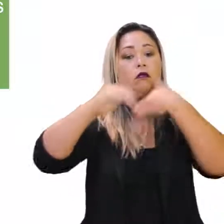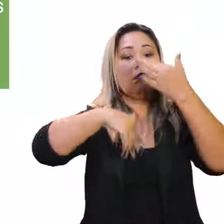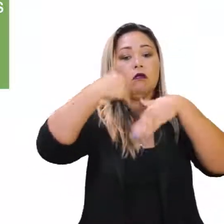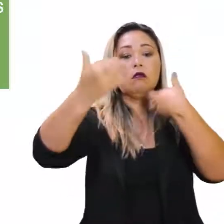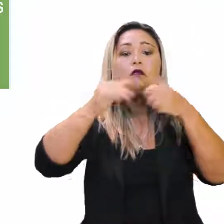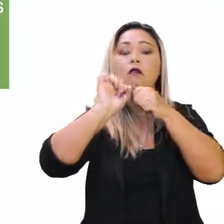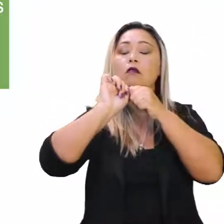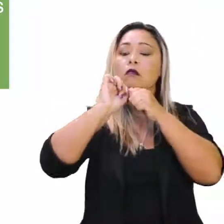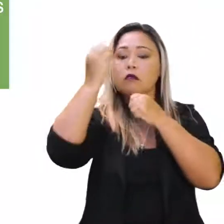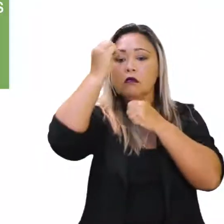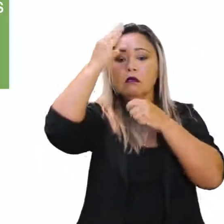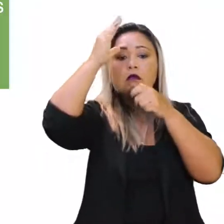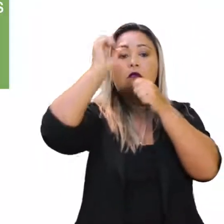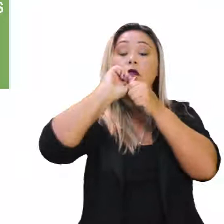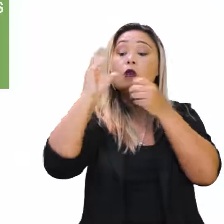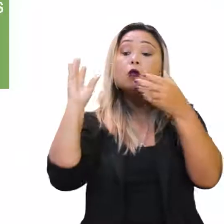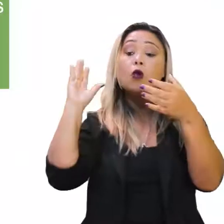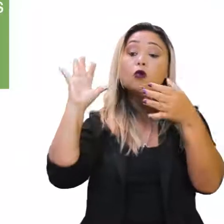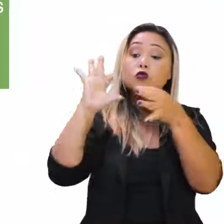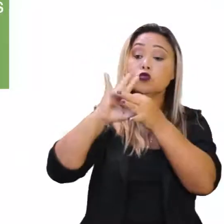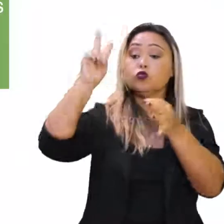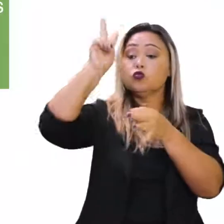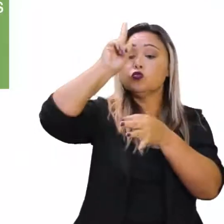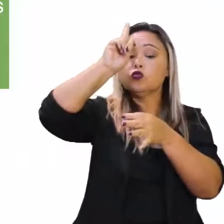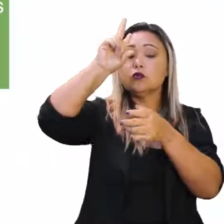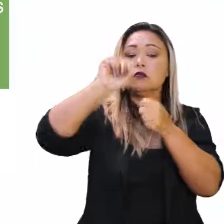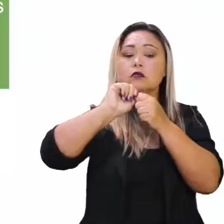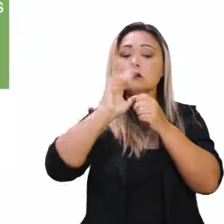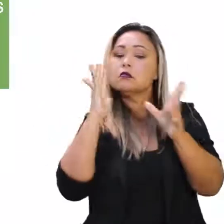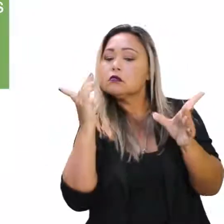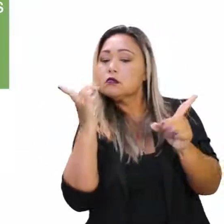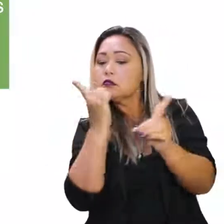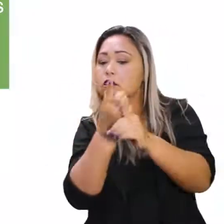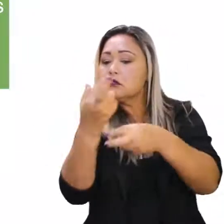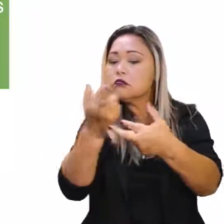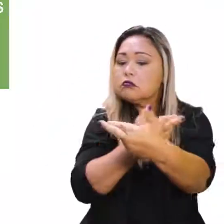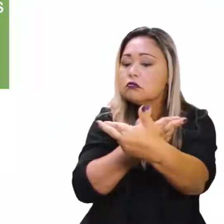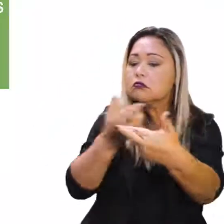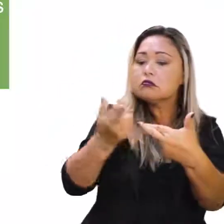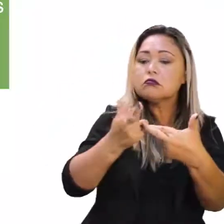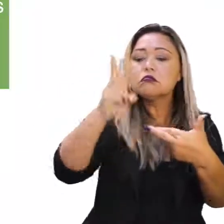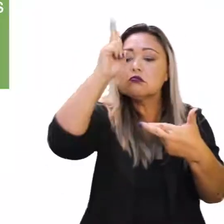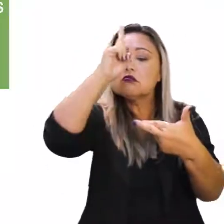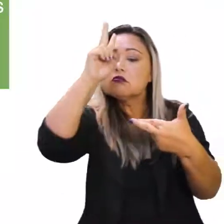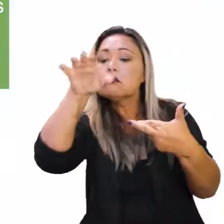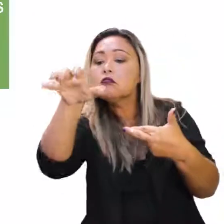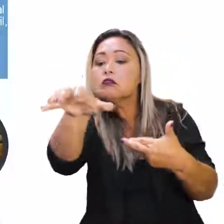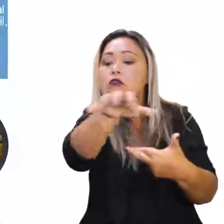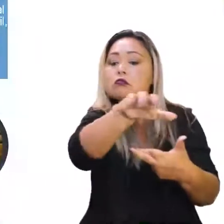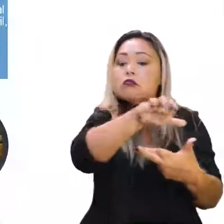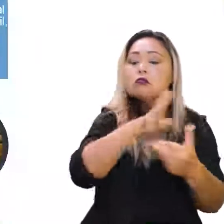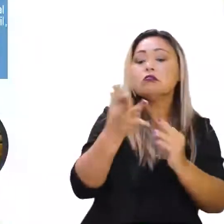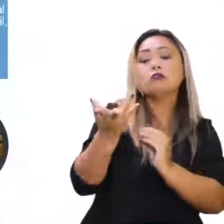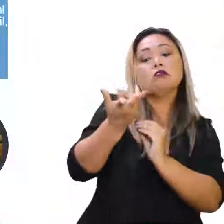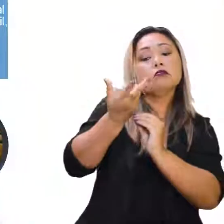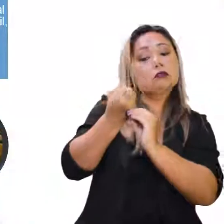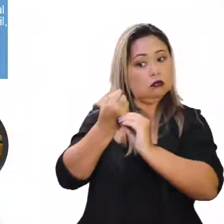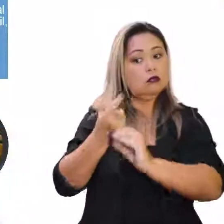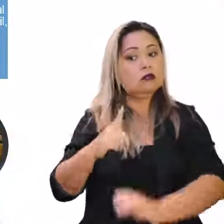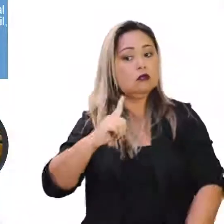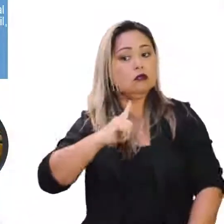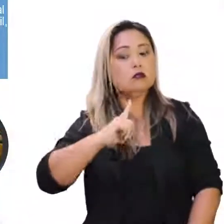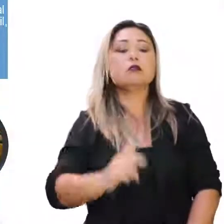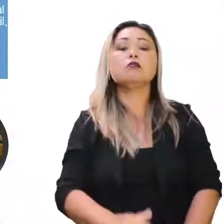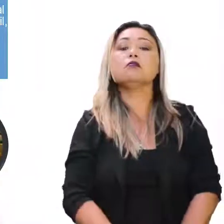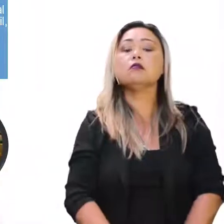do conhecimento com a história e identificar a relação entre história e outros campos artísticos. Muito